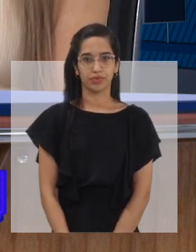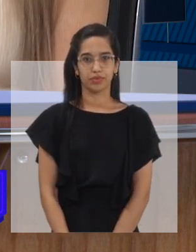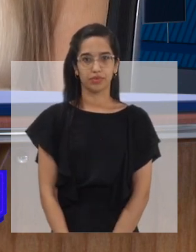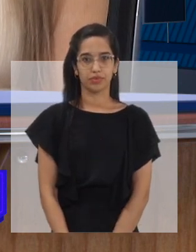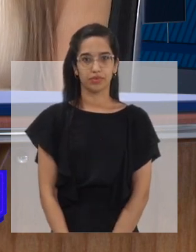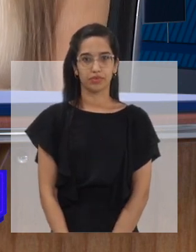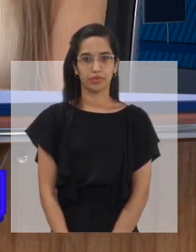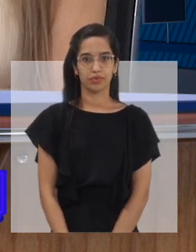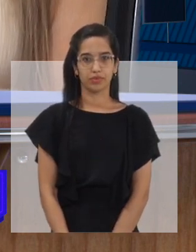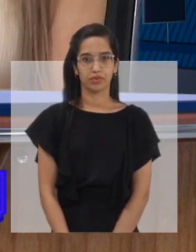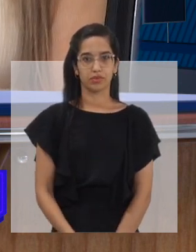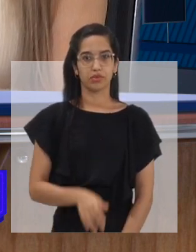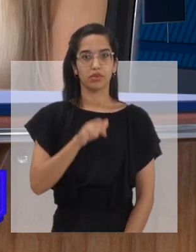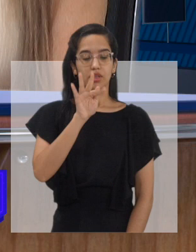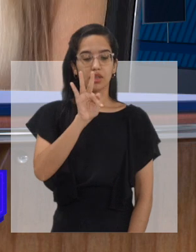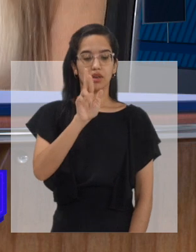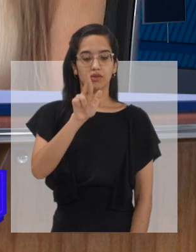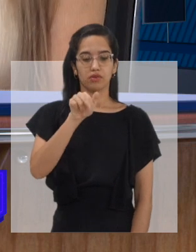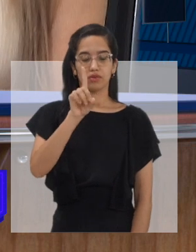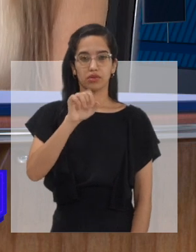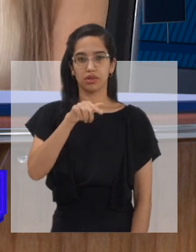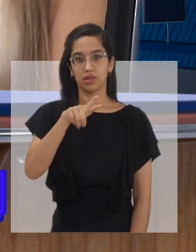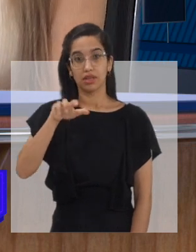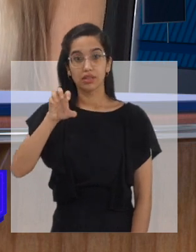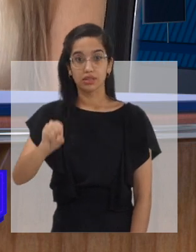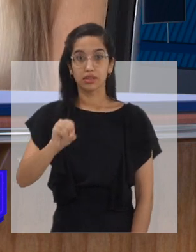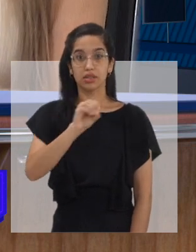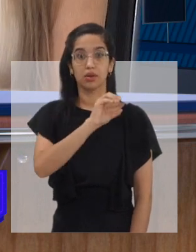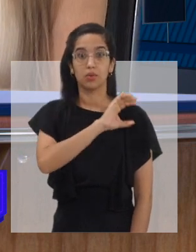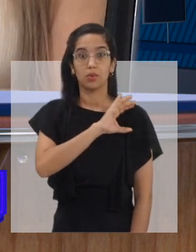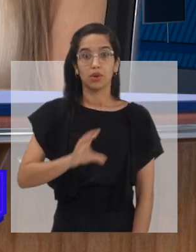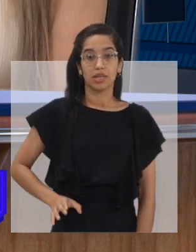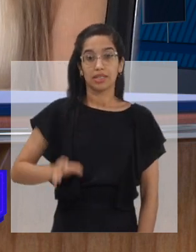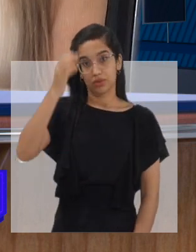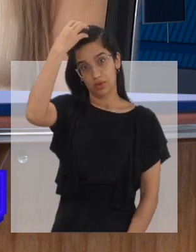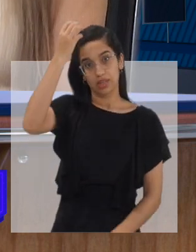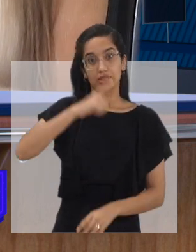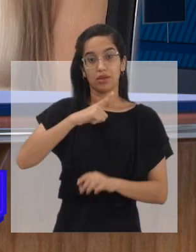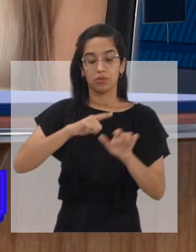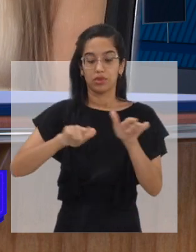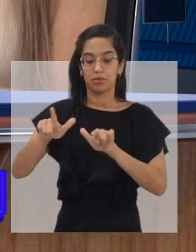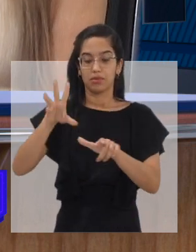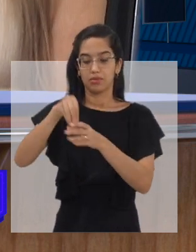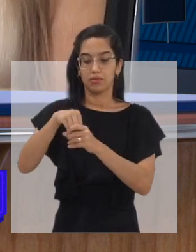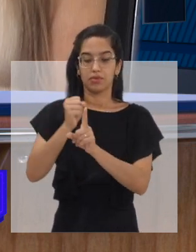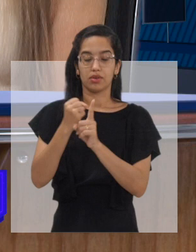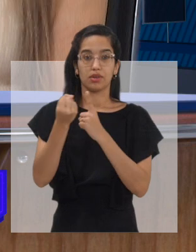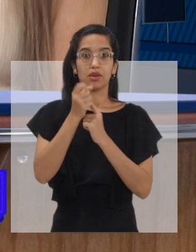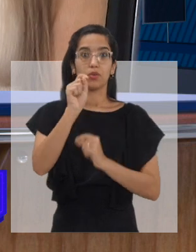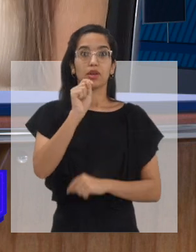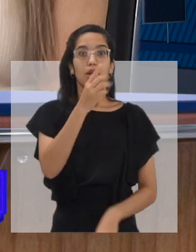horário? Lá na Fundação Cultural Cristo Rei, nós temos um trabalho social. Nós atendemos 40